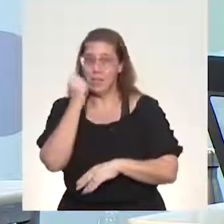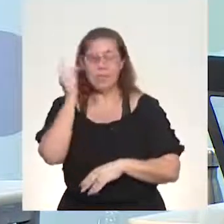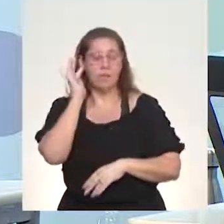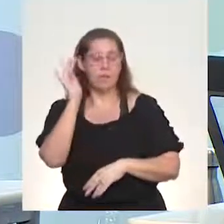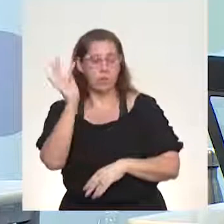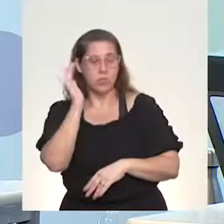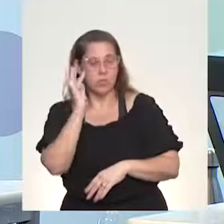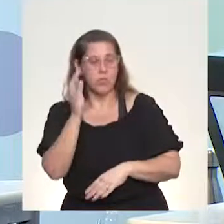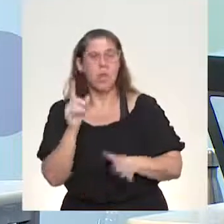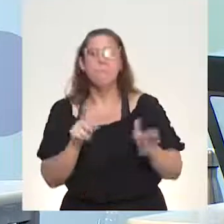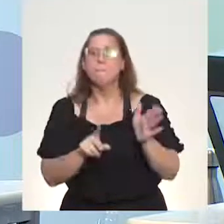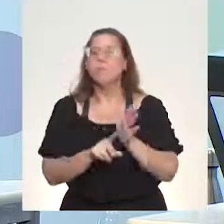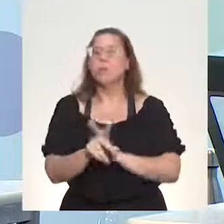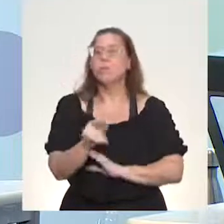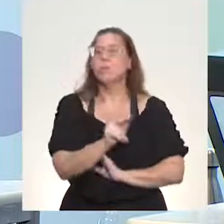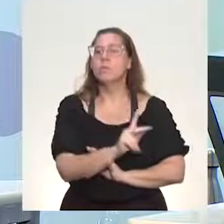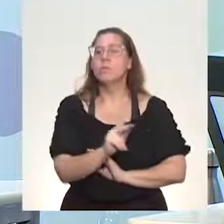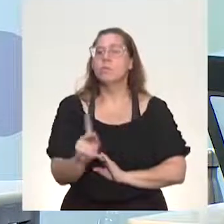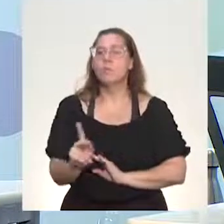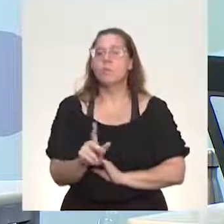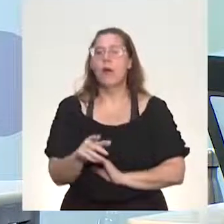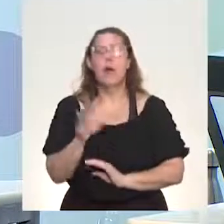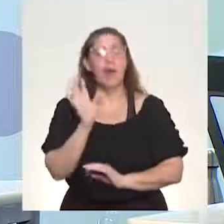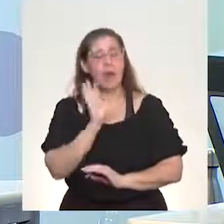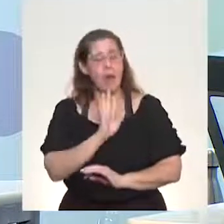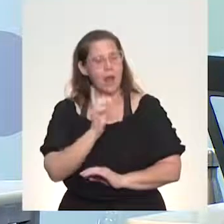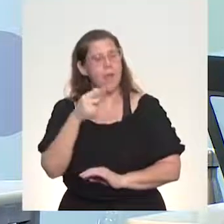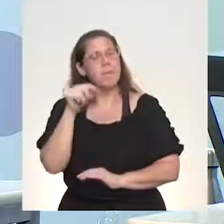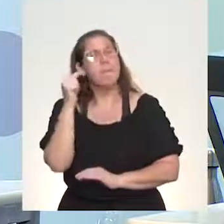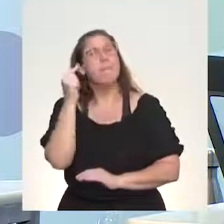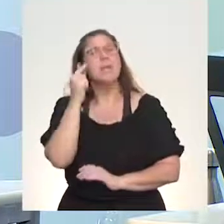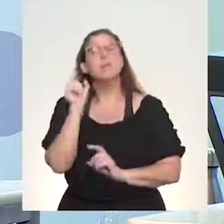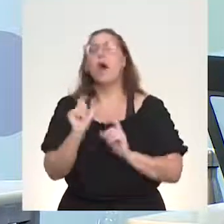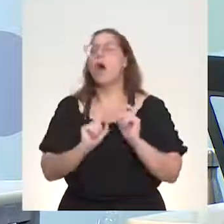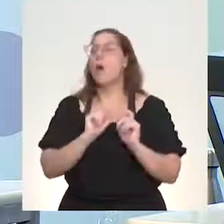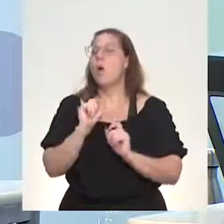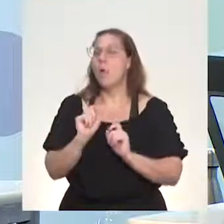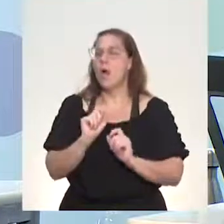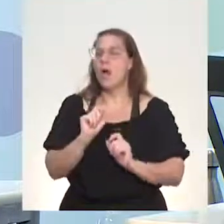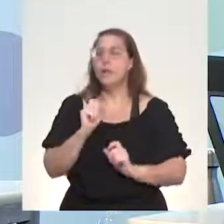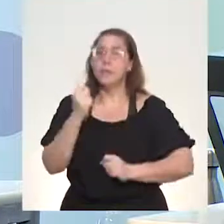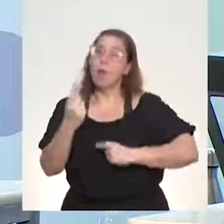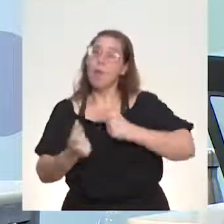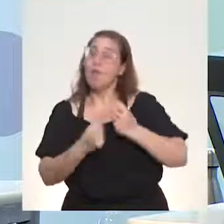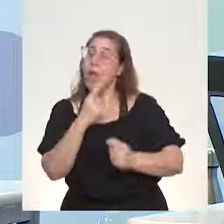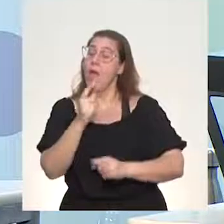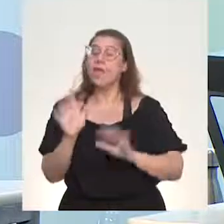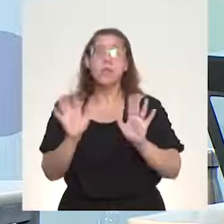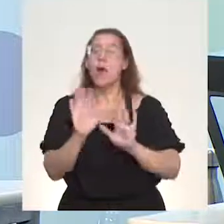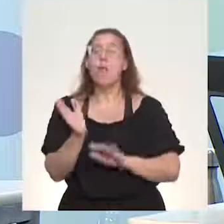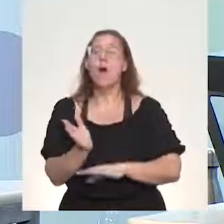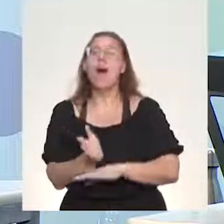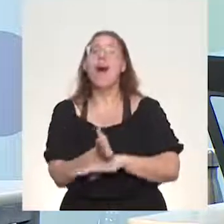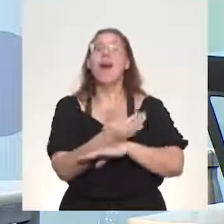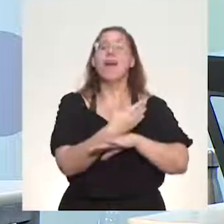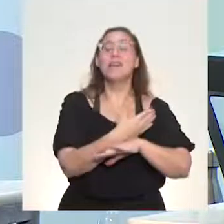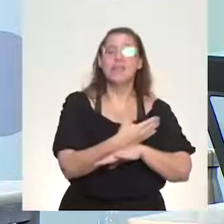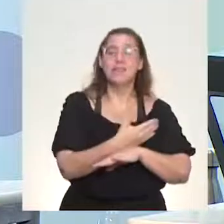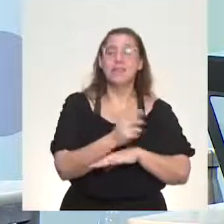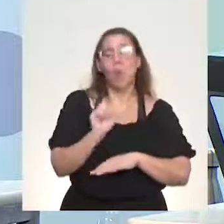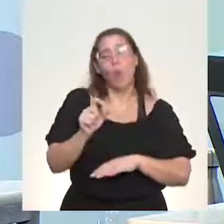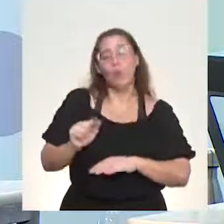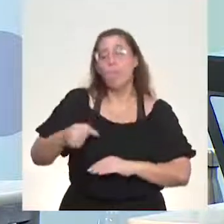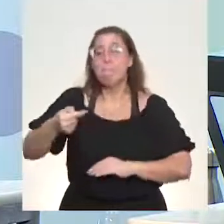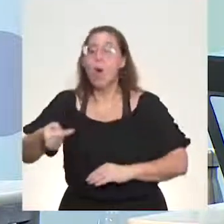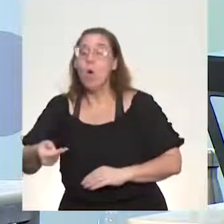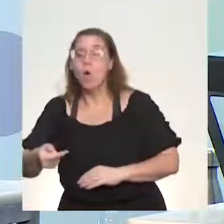filosofia, pergunta o professor Alexander. Eu acho legal a gente pensar, assim, talvez não antes, antes ou depois,